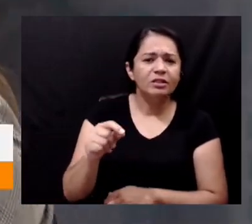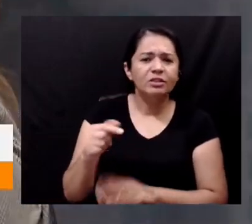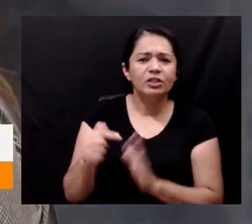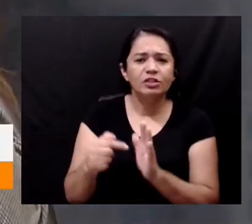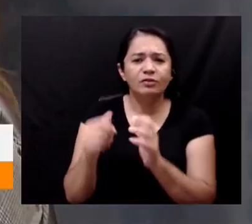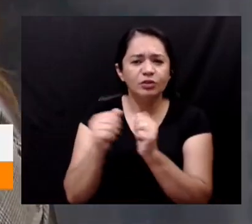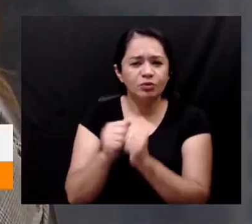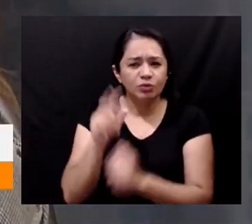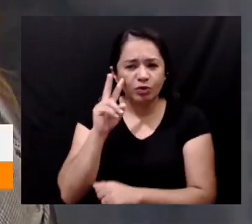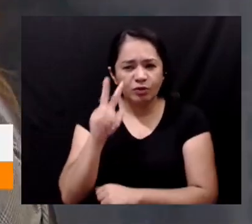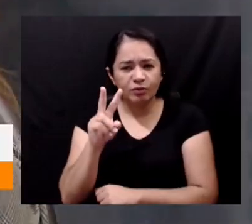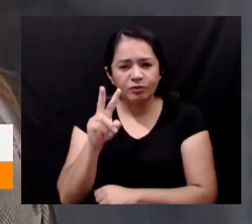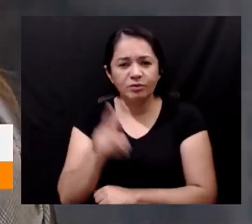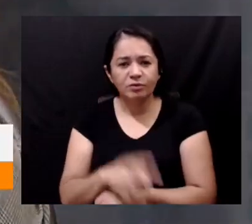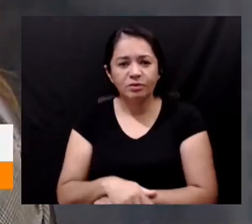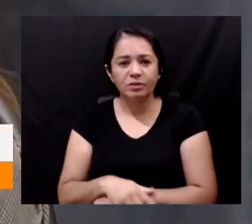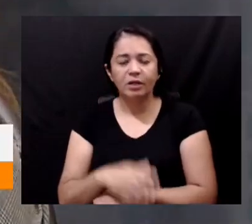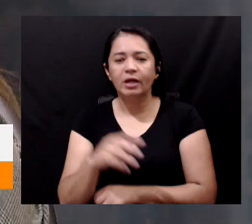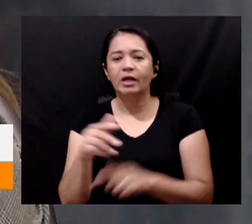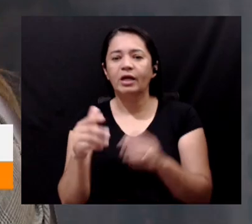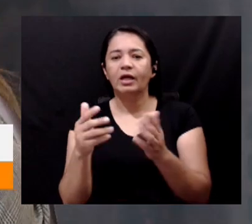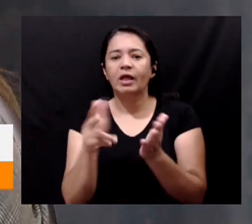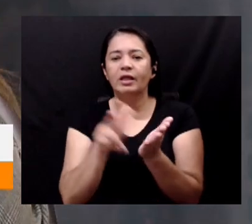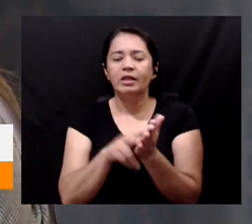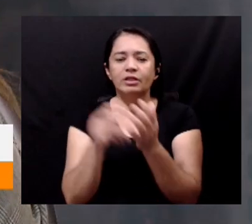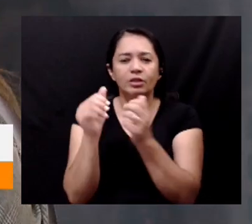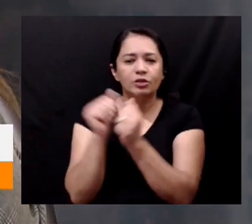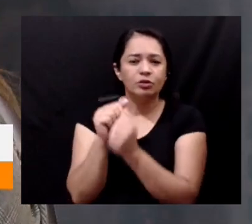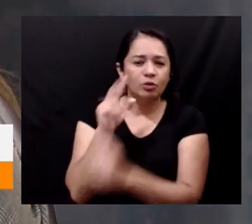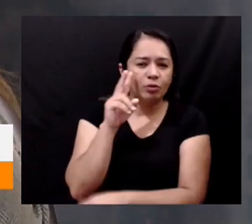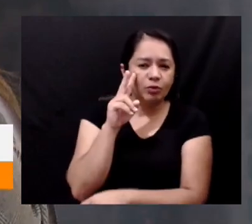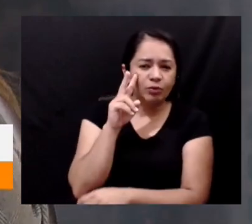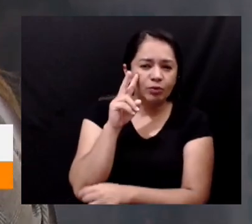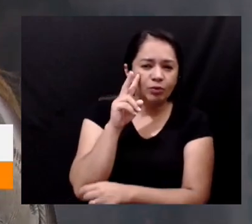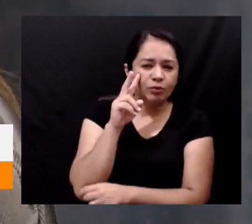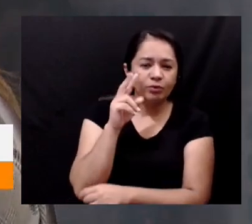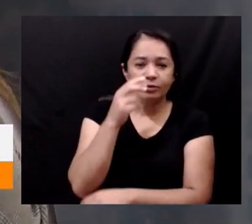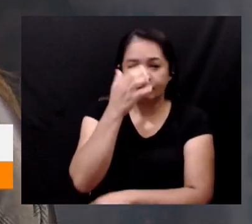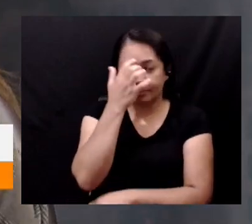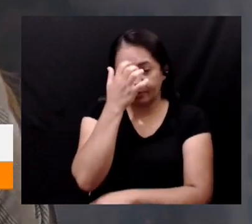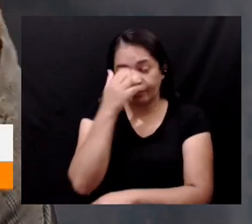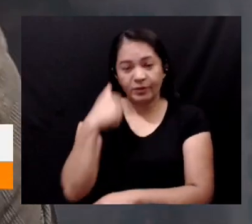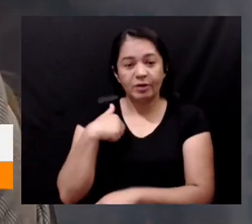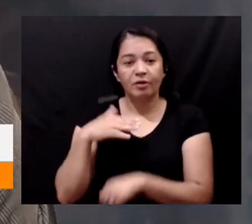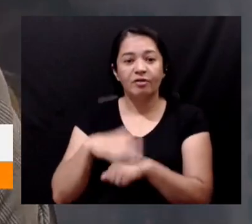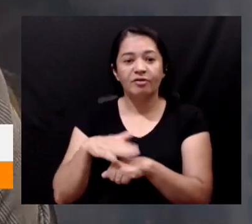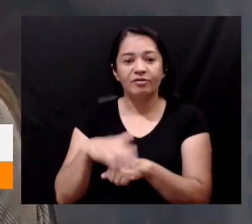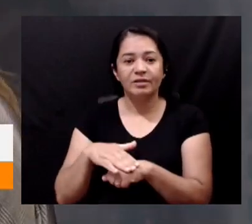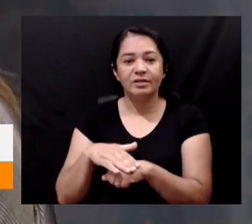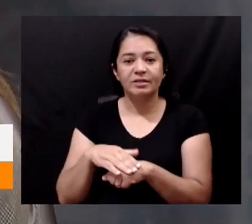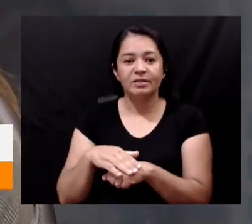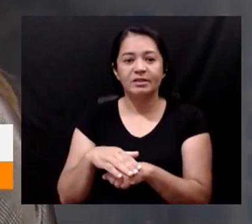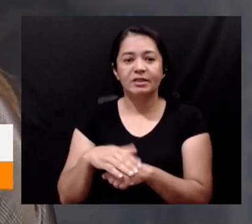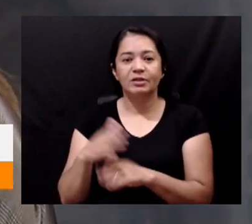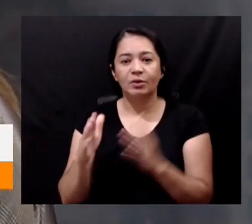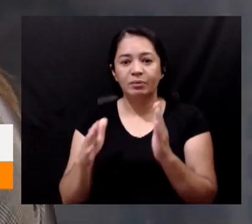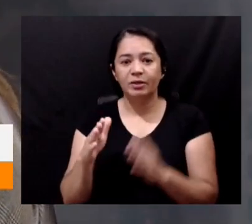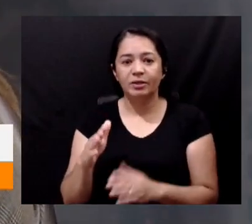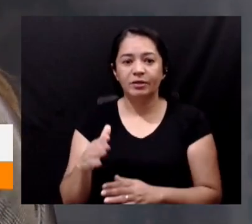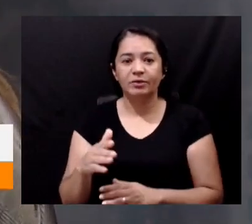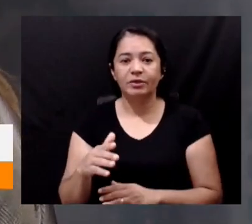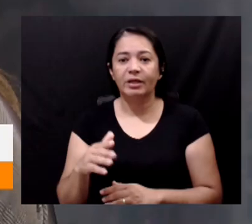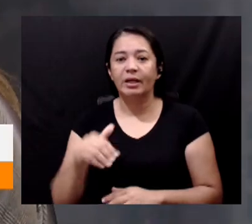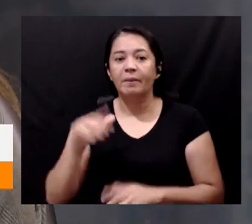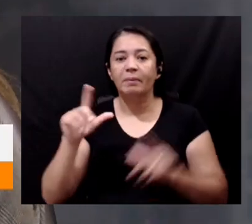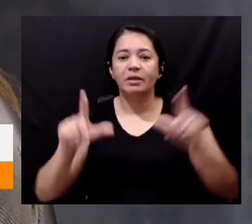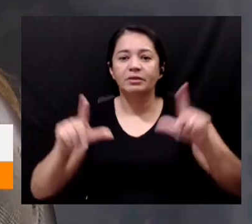e deitar do lado e ver. Eu lembro que, eu fazia assim com meus filhos, na época não era tanto celular, era mais tela mesmo, mas já